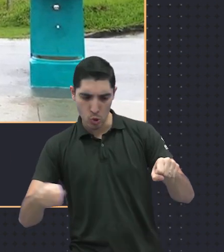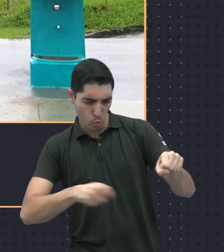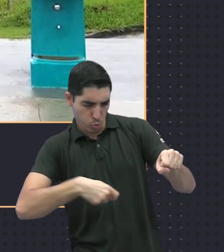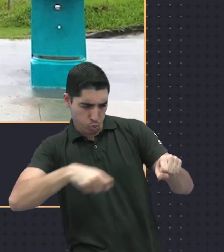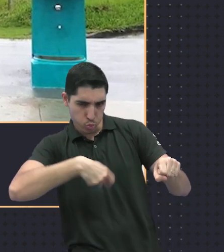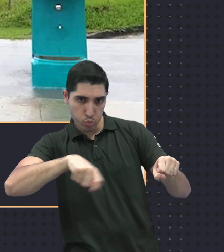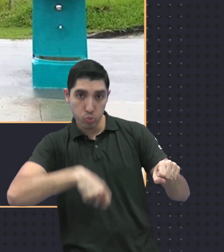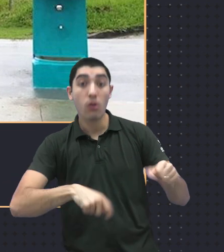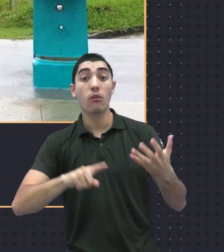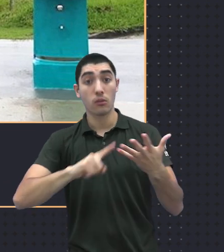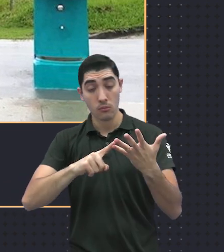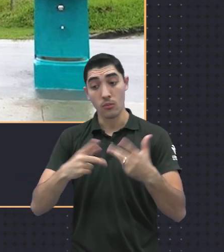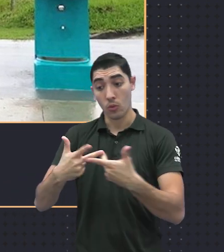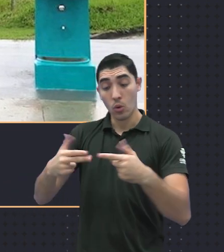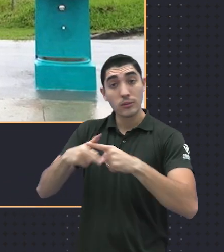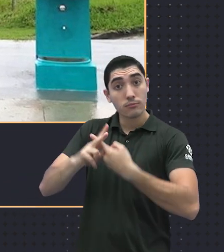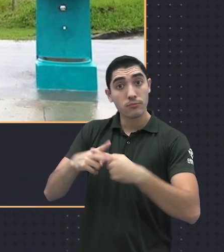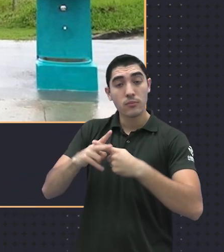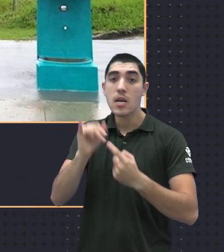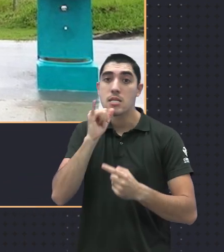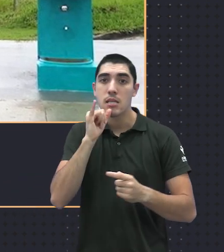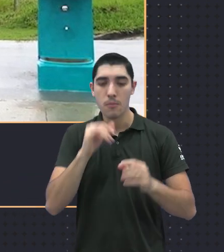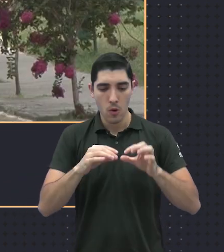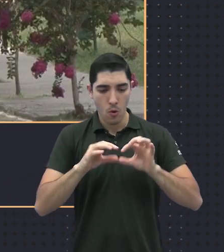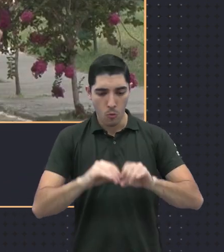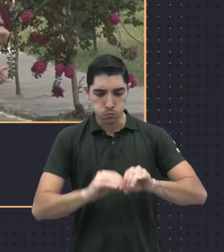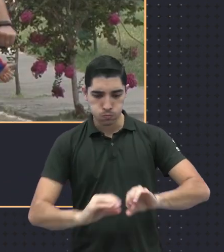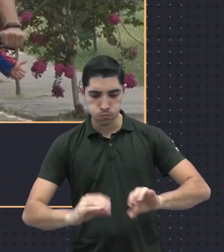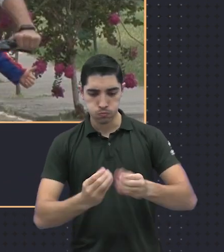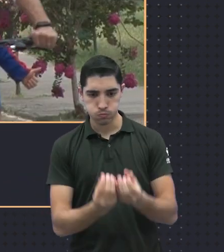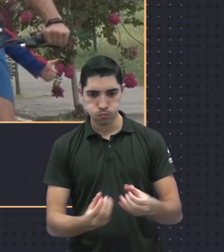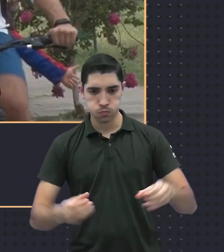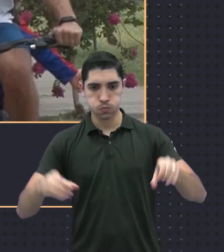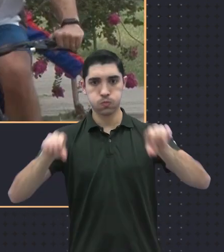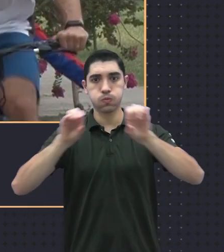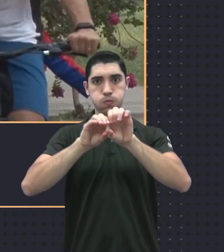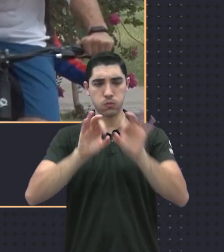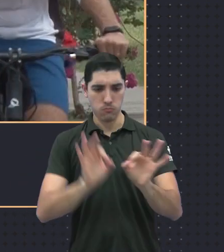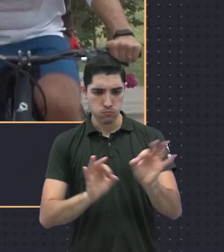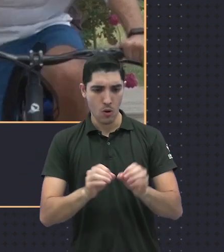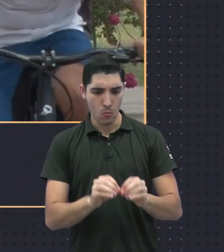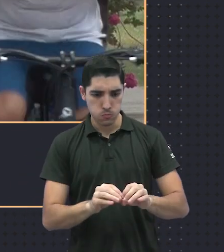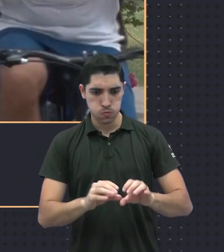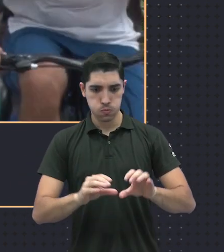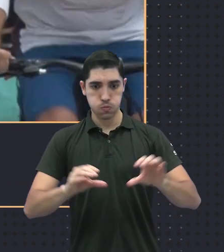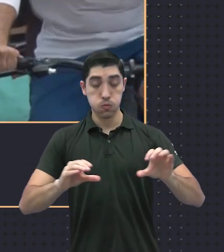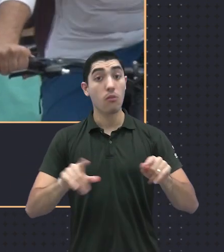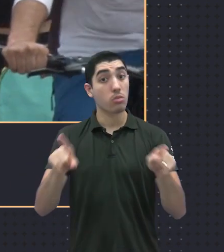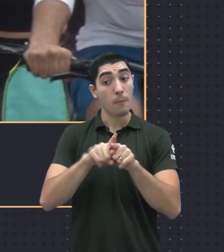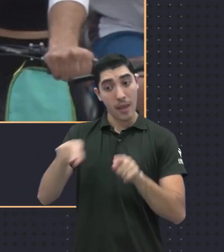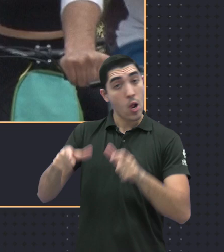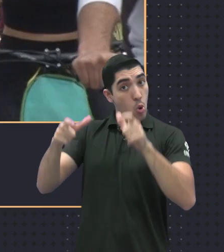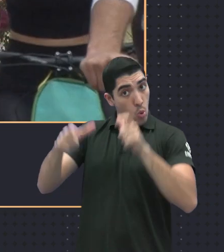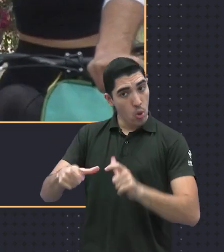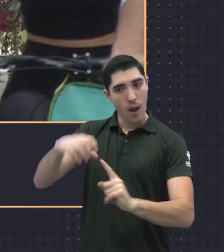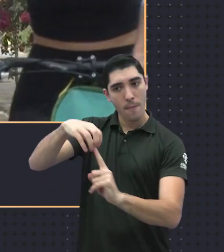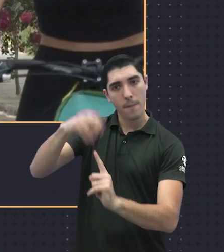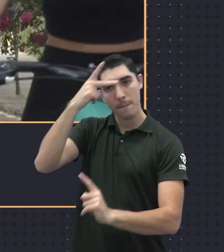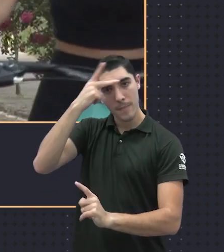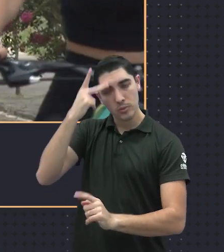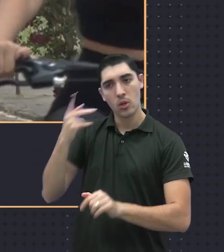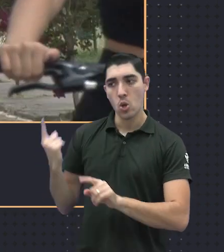de ferramentas como bomba para encher os pneus. Outro objetivo é fazer do local um ponto de encontro e descanso.